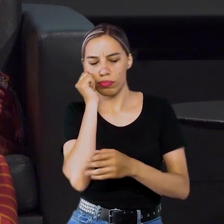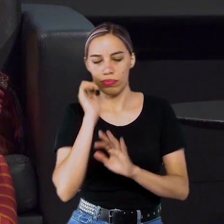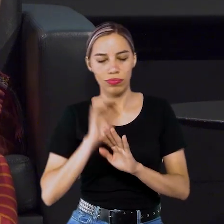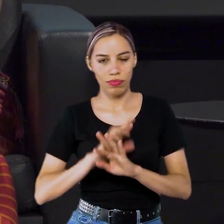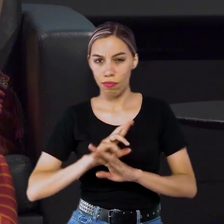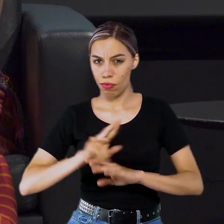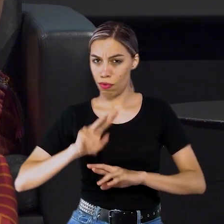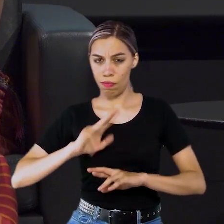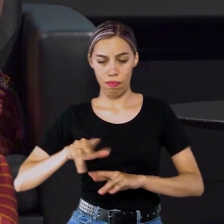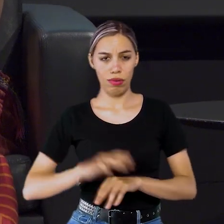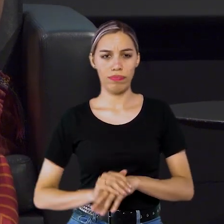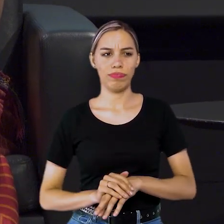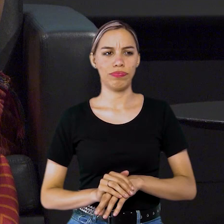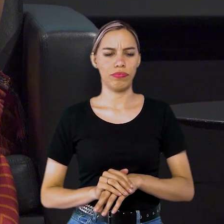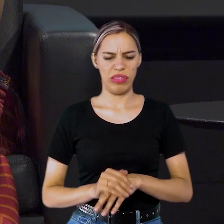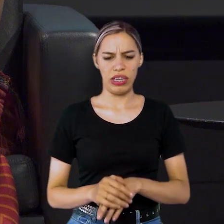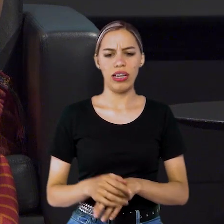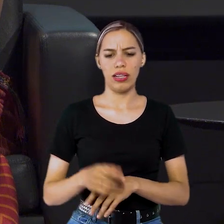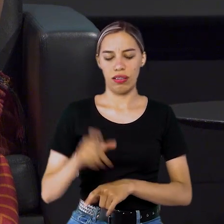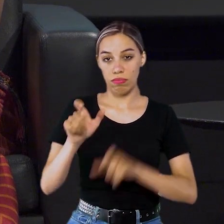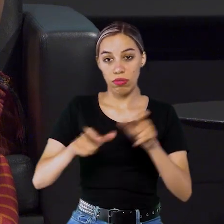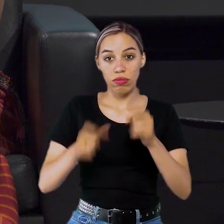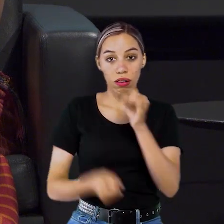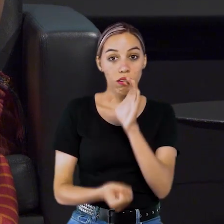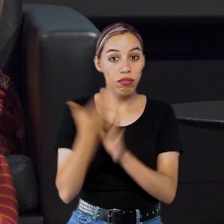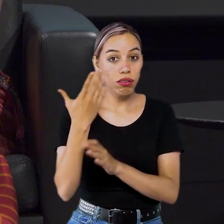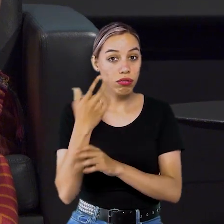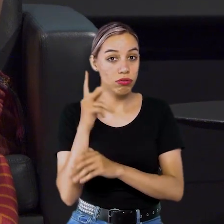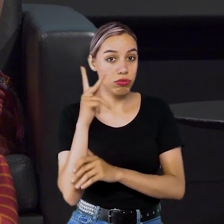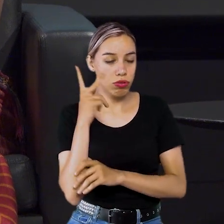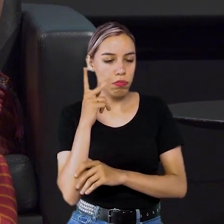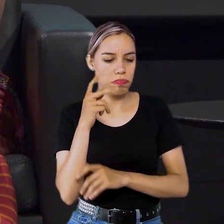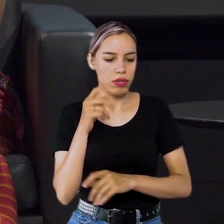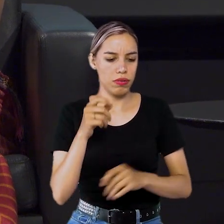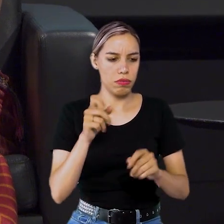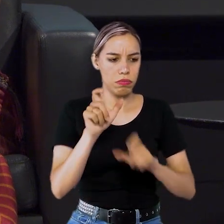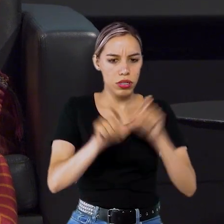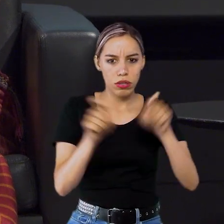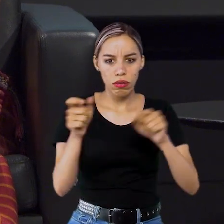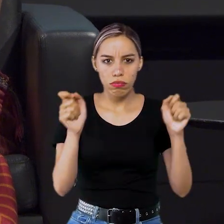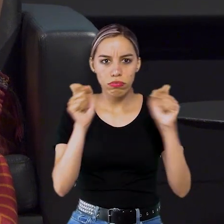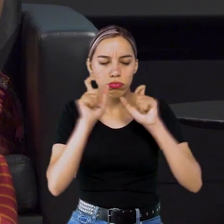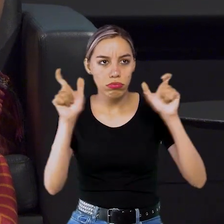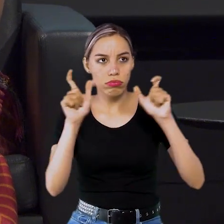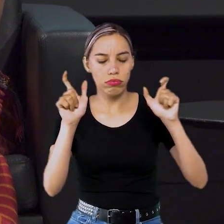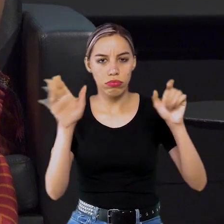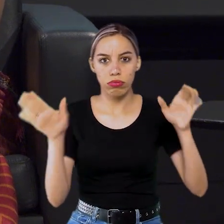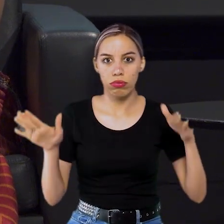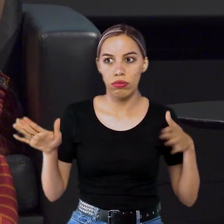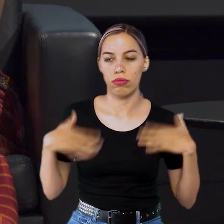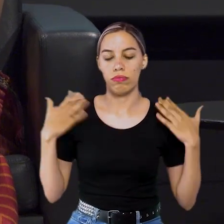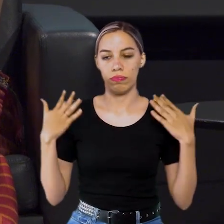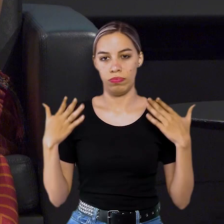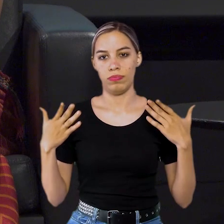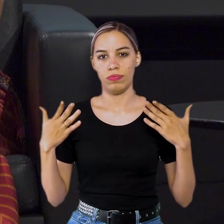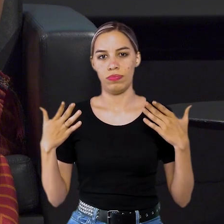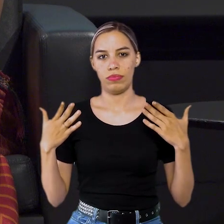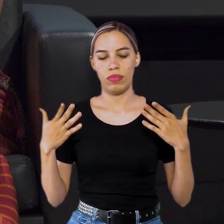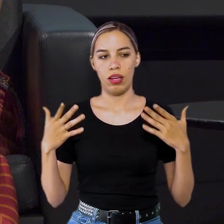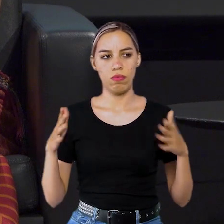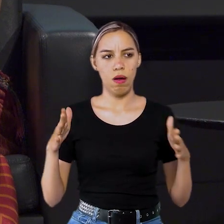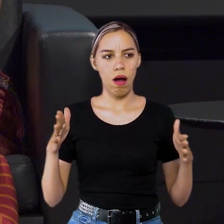tecendo narrativas para acordar as crianças, os homens, as mulheres, acordar o mundo. E é